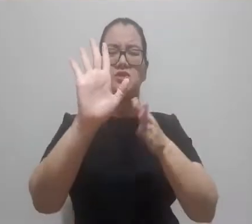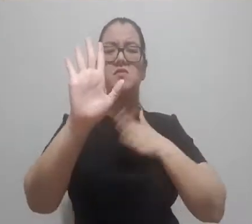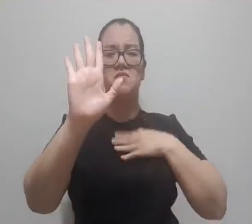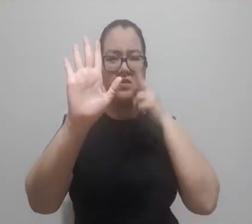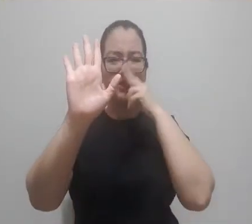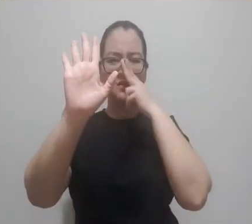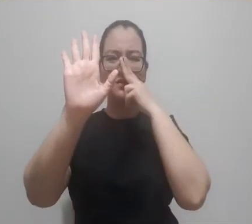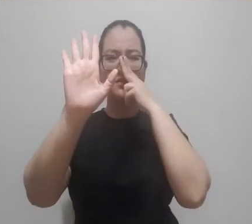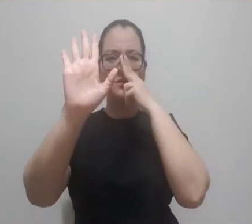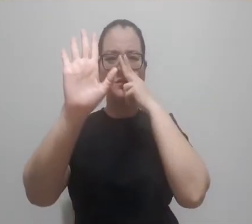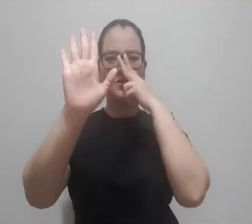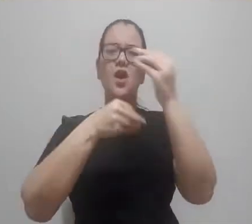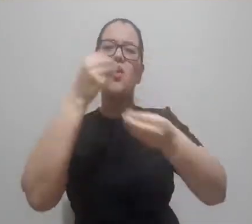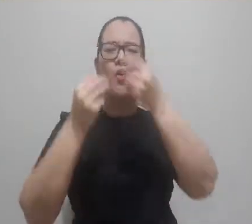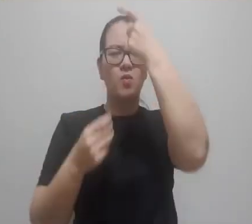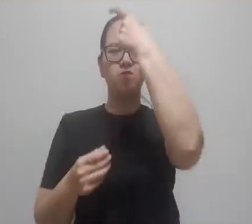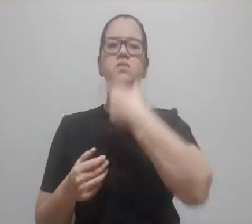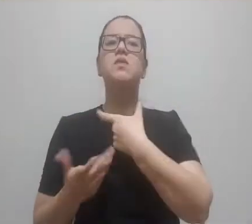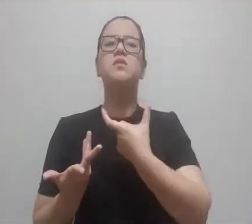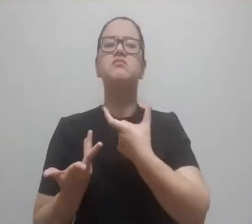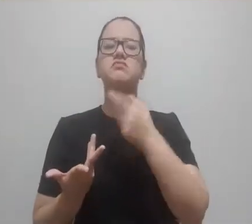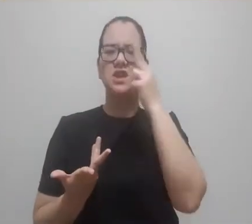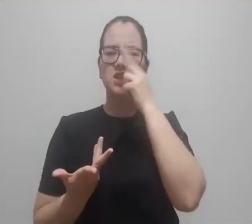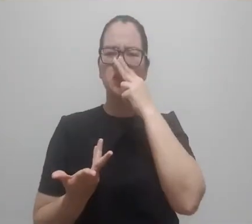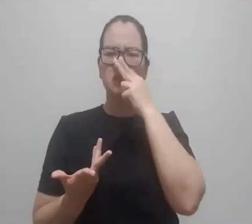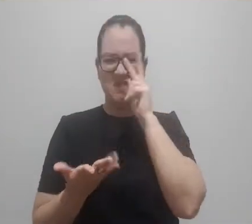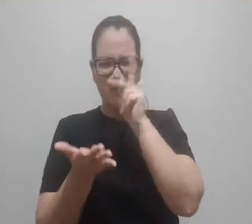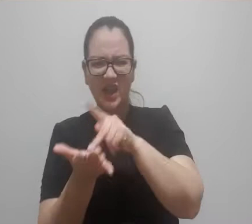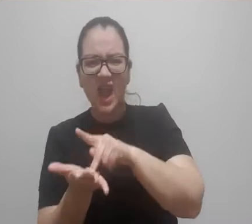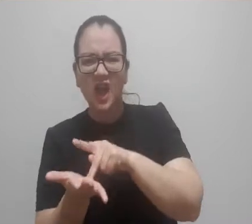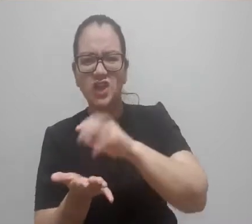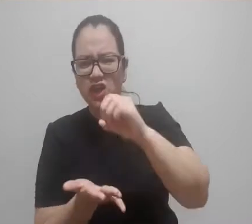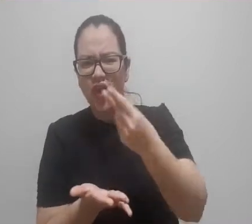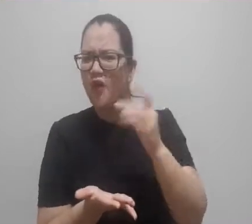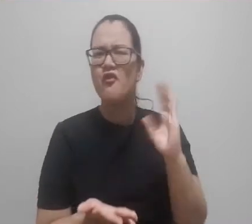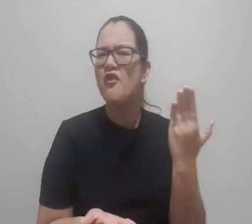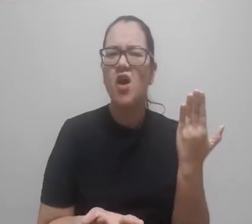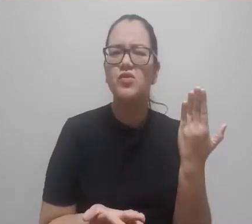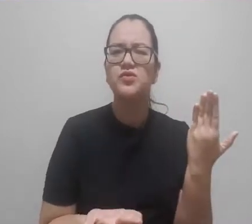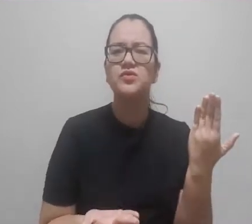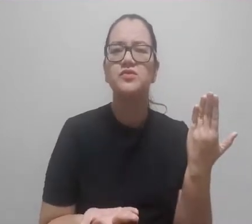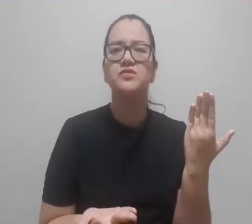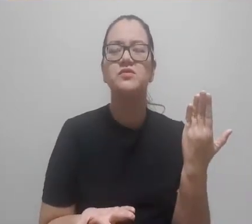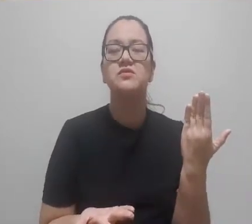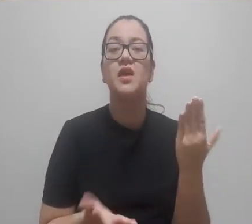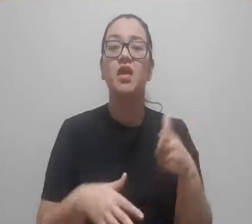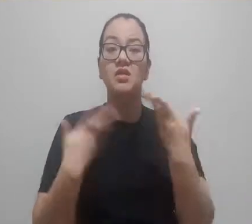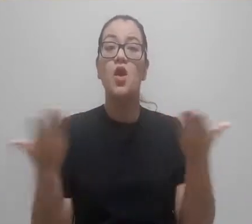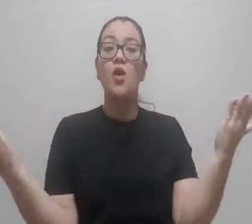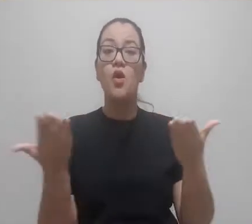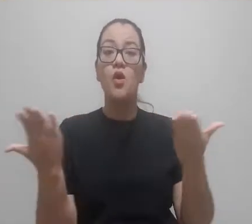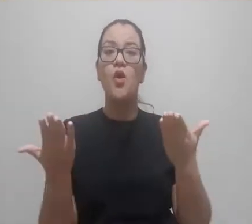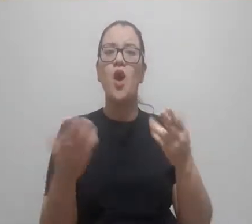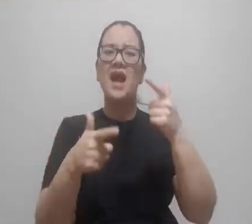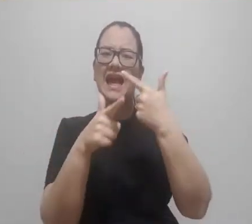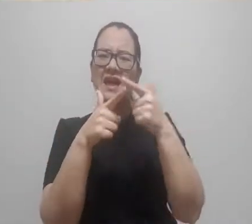esse momento difícil para todo mundo é uma oportunidade para nós evidenciarmos o nosso papel de cristãos